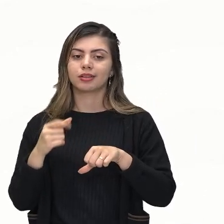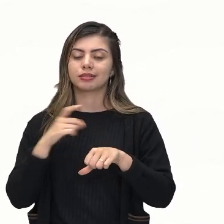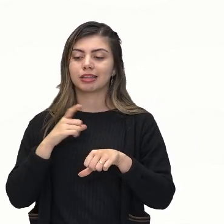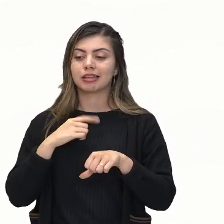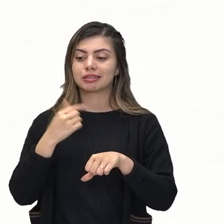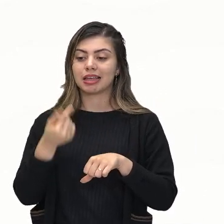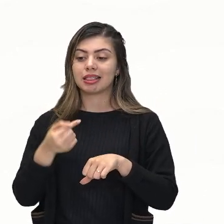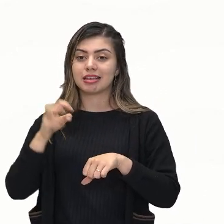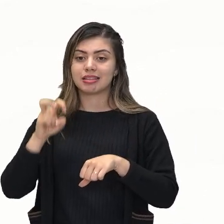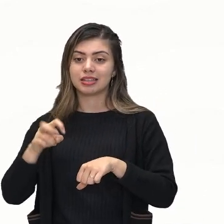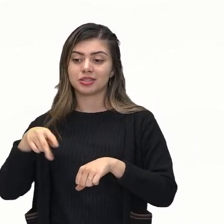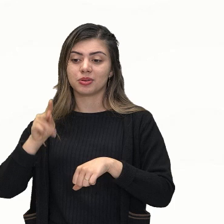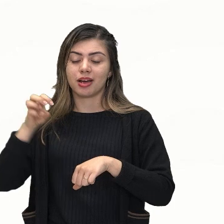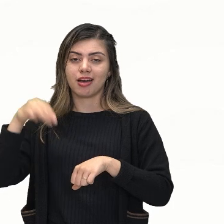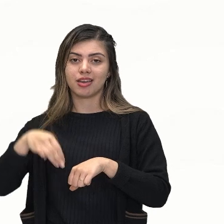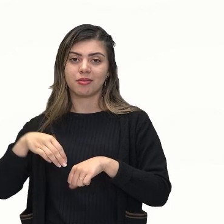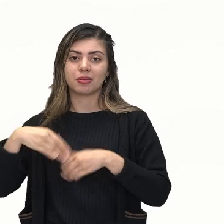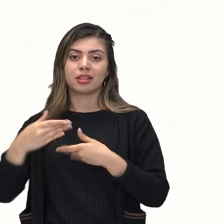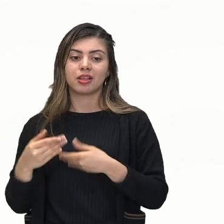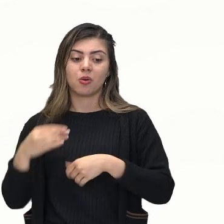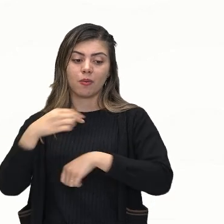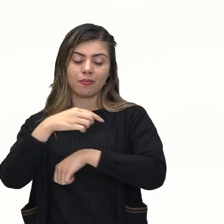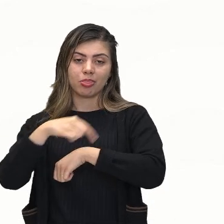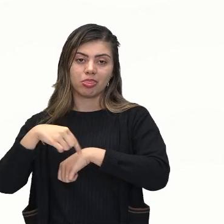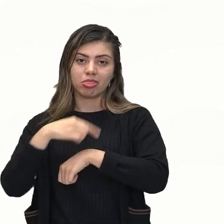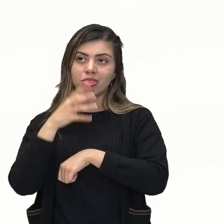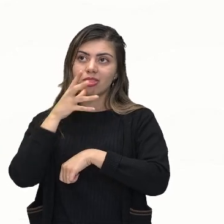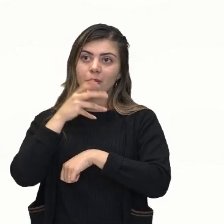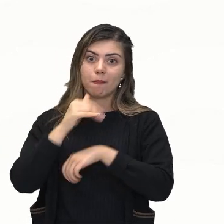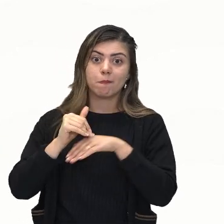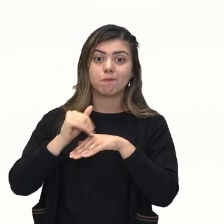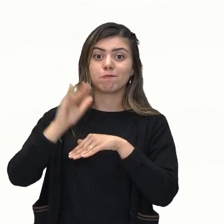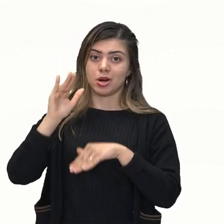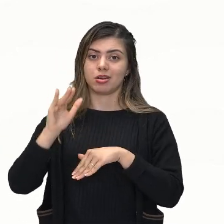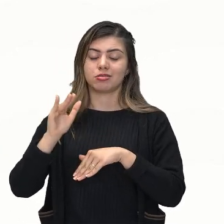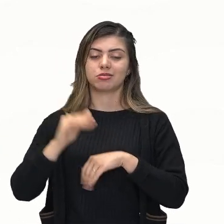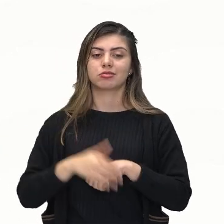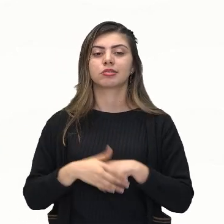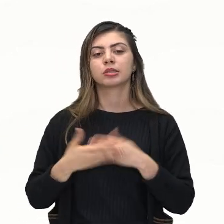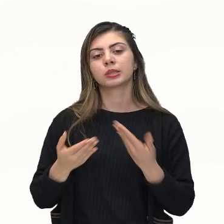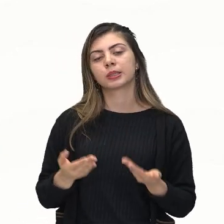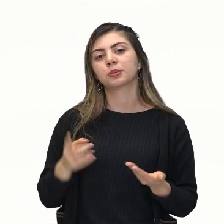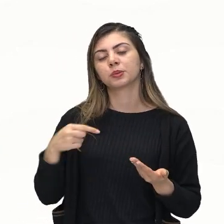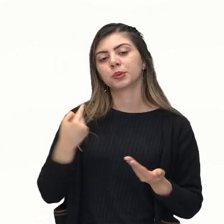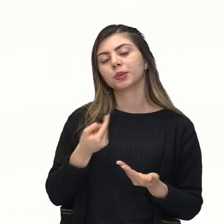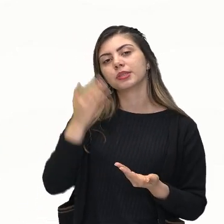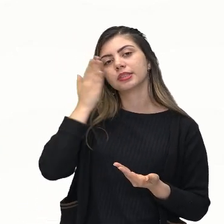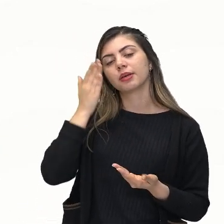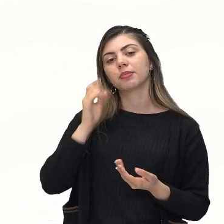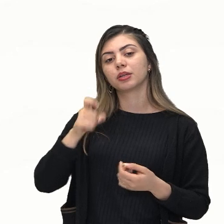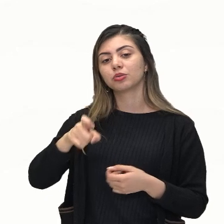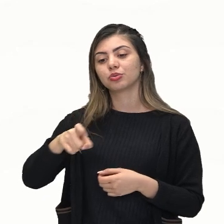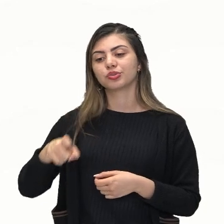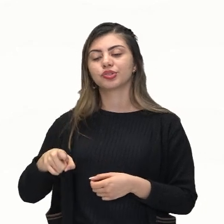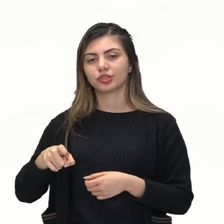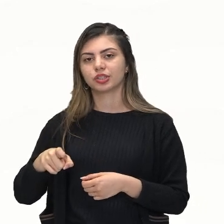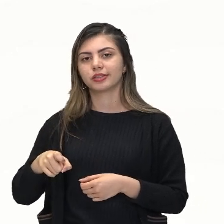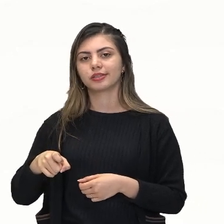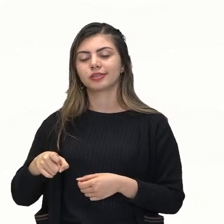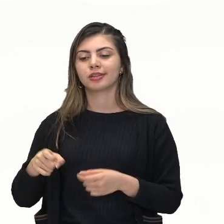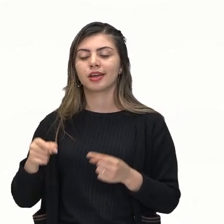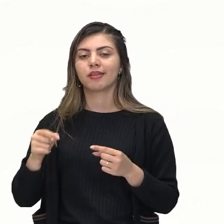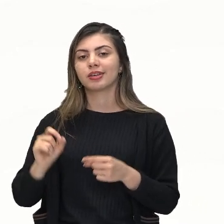eu vou demorar mais do que 2 horas e meia. Então, aqui eu sei que o meu x vai ser maior do